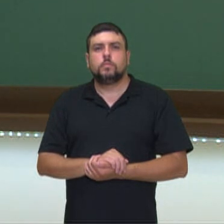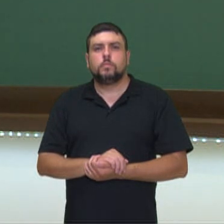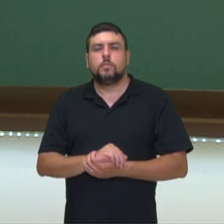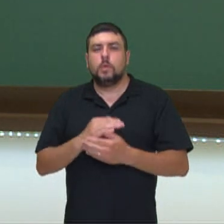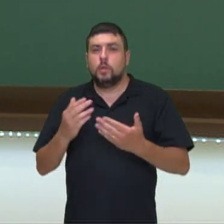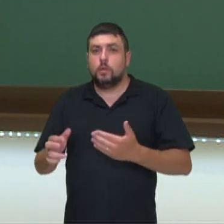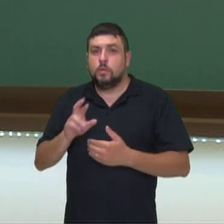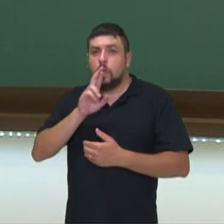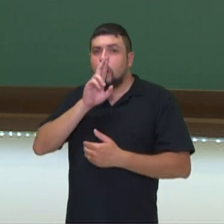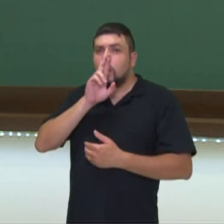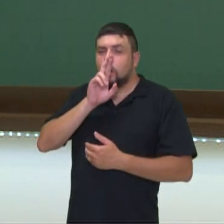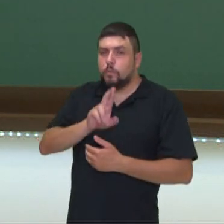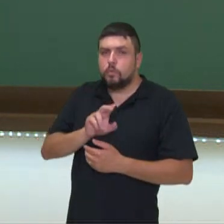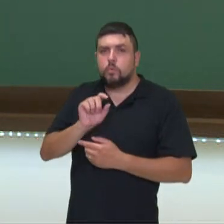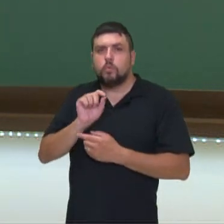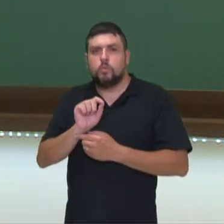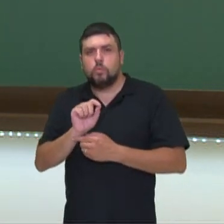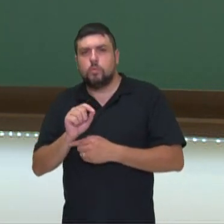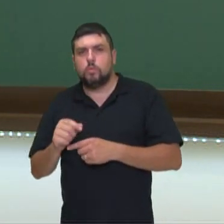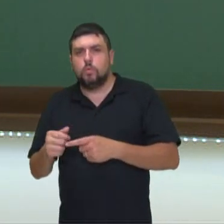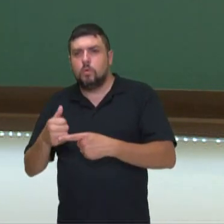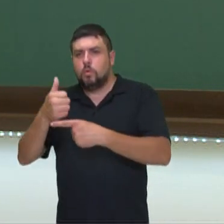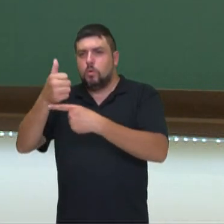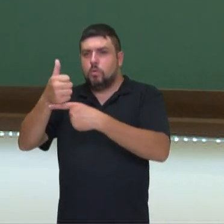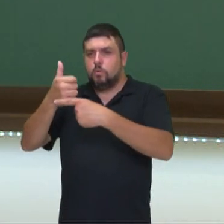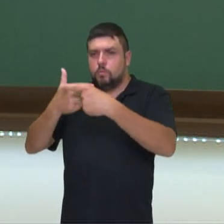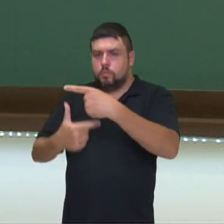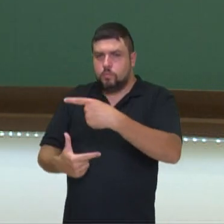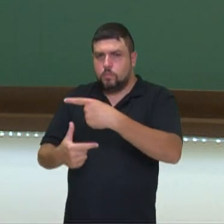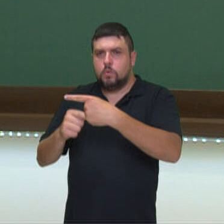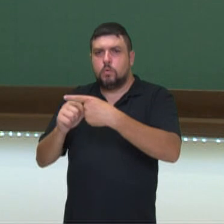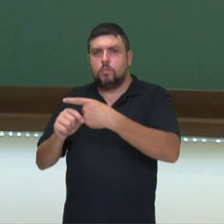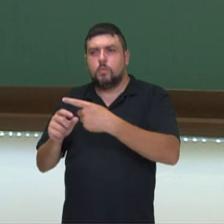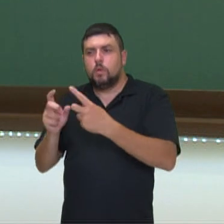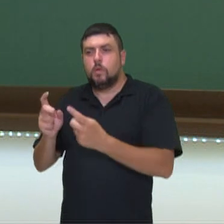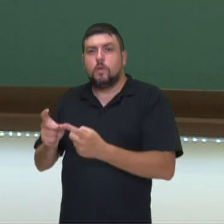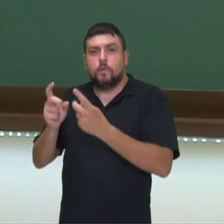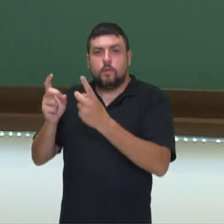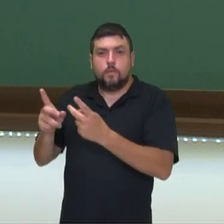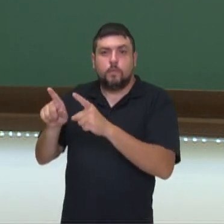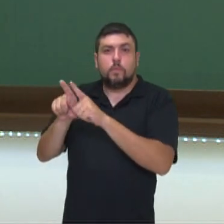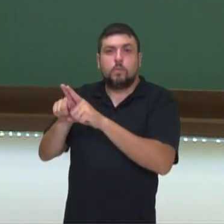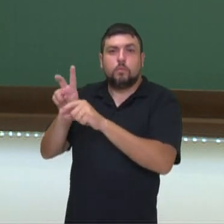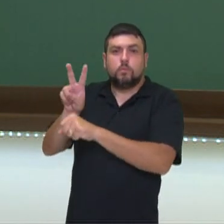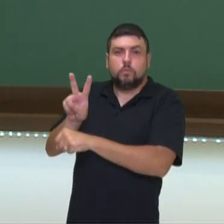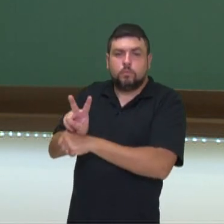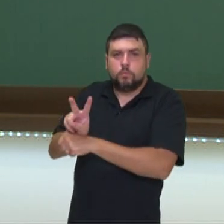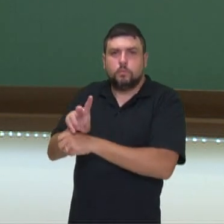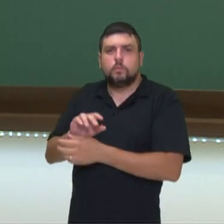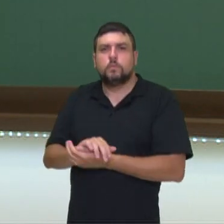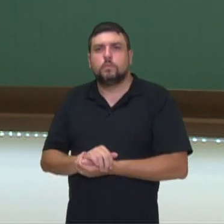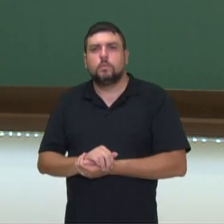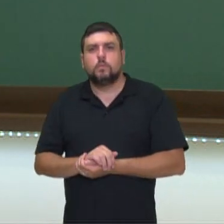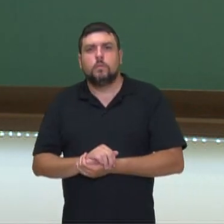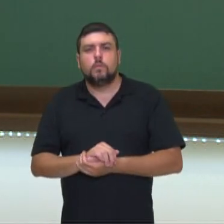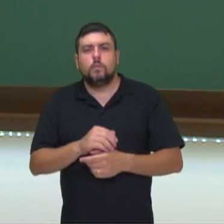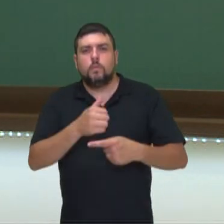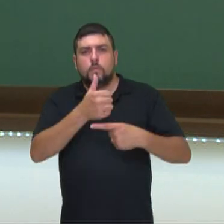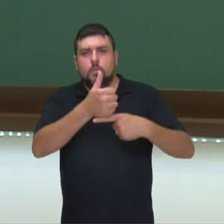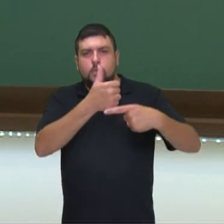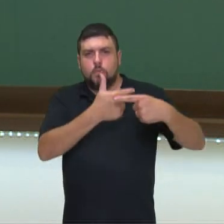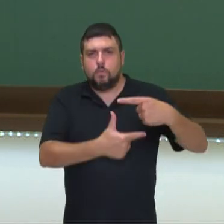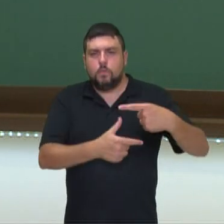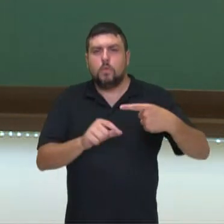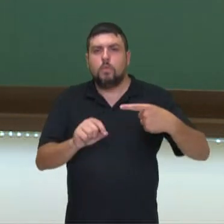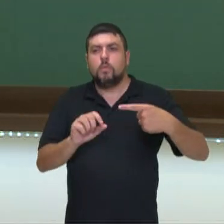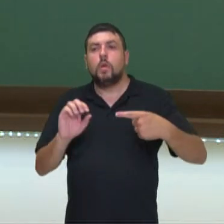a resposta é que 1/2 dos apartamentos foi vendido e reservado. Ou seja, 1/2 dos apartamentos aconteceu